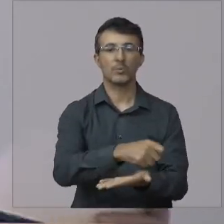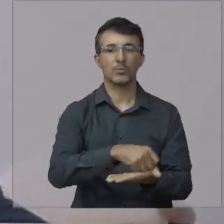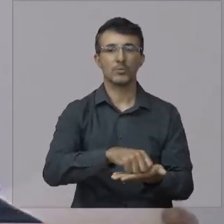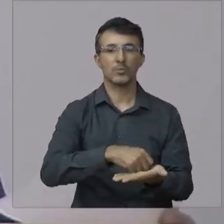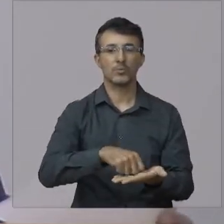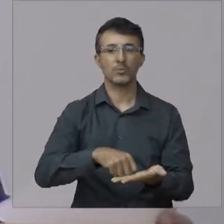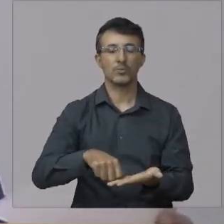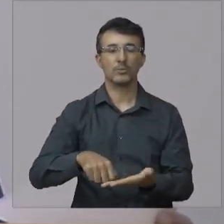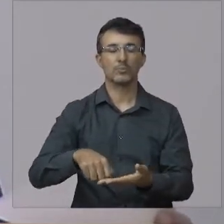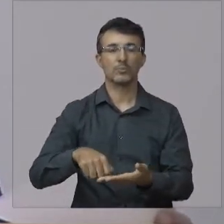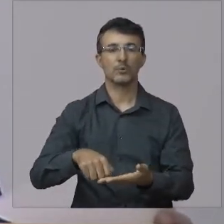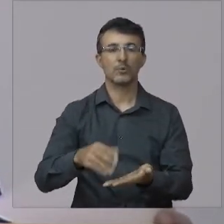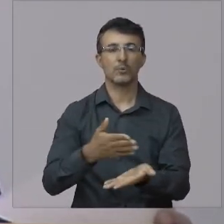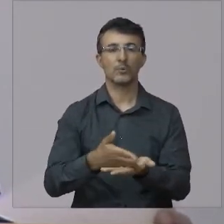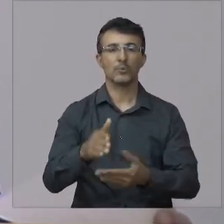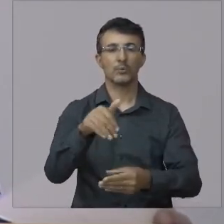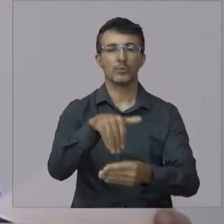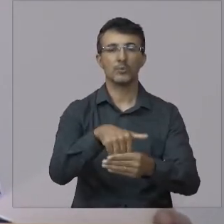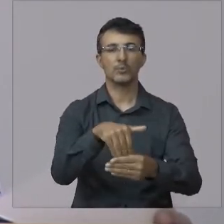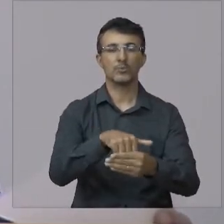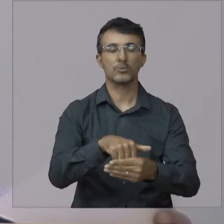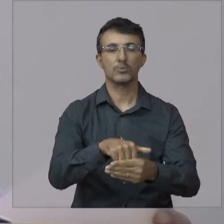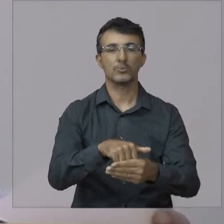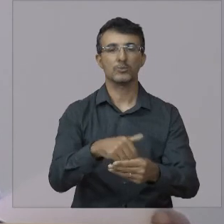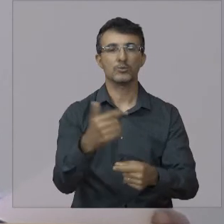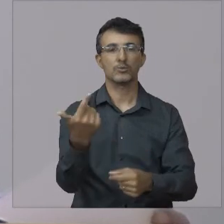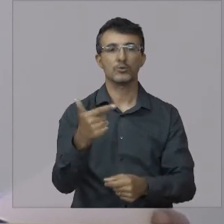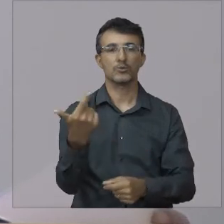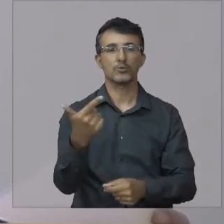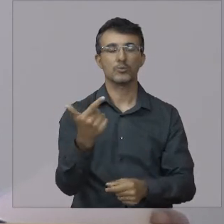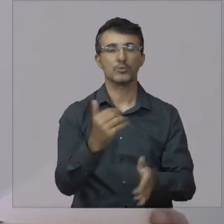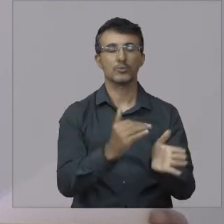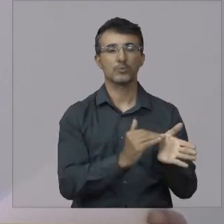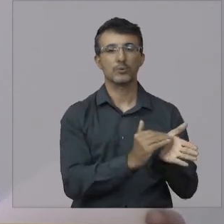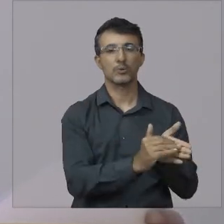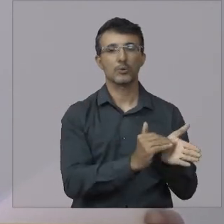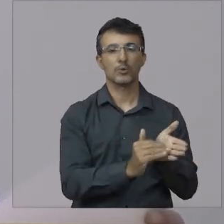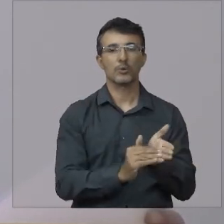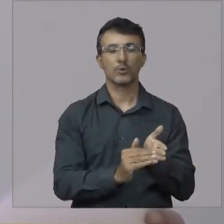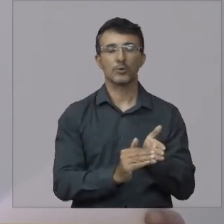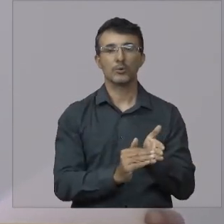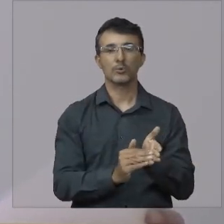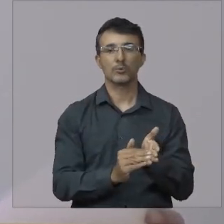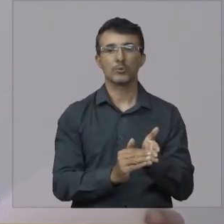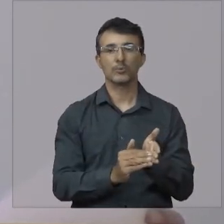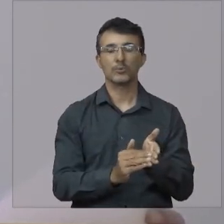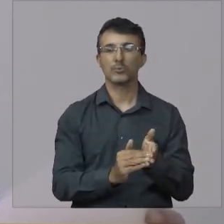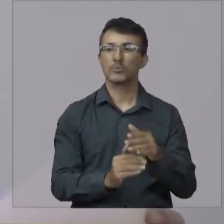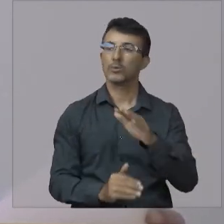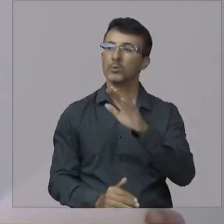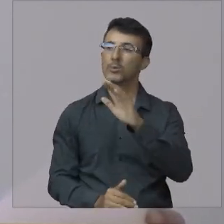secretário. Solicito então o vereador Júnior da Farmácia.